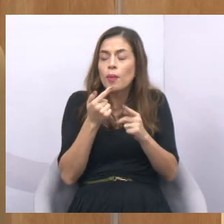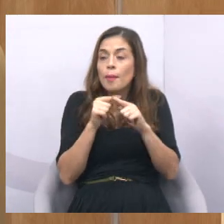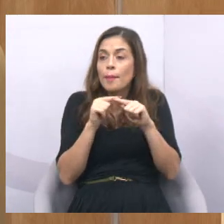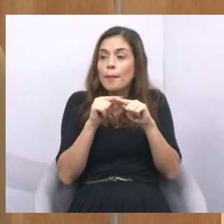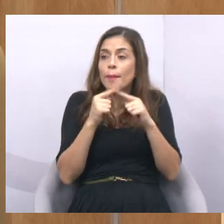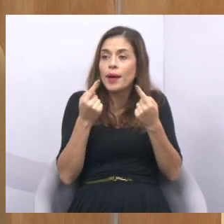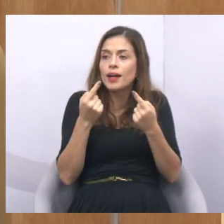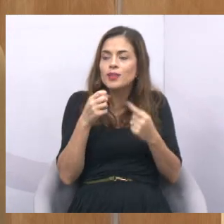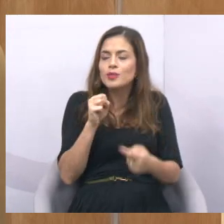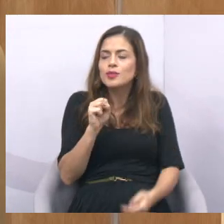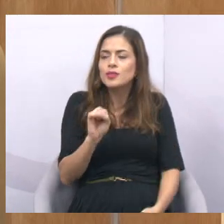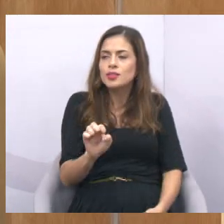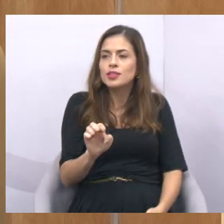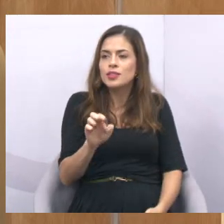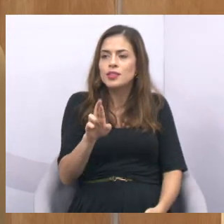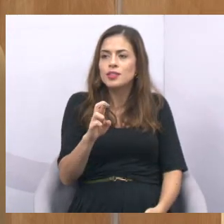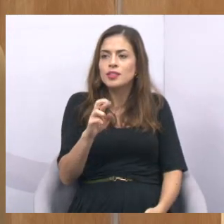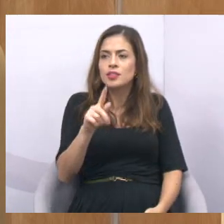Serginho Daia